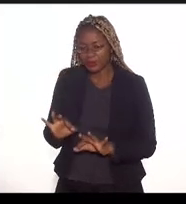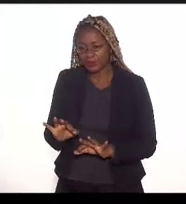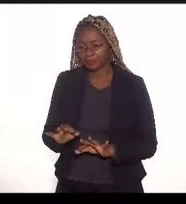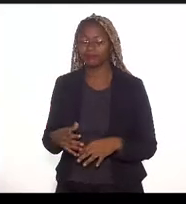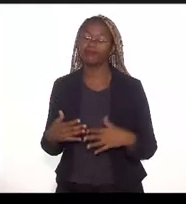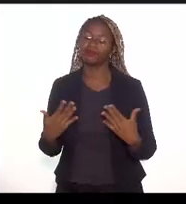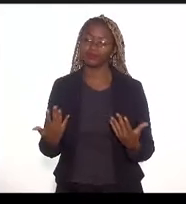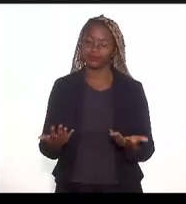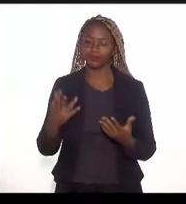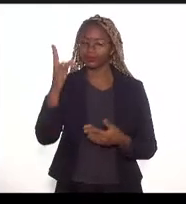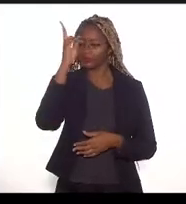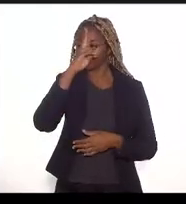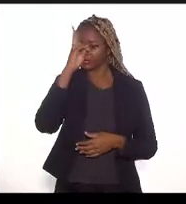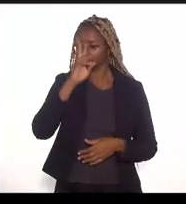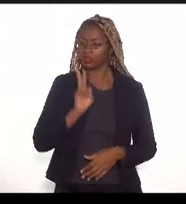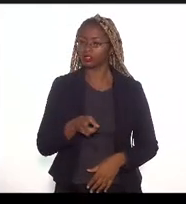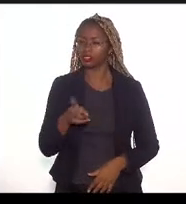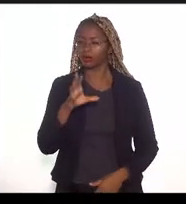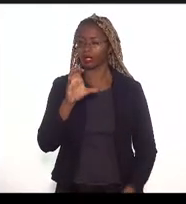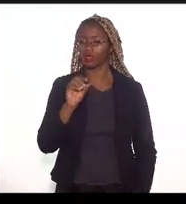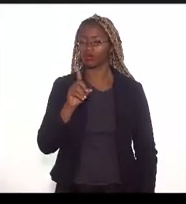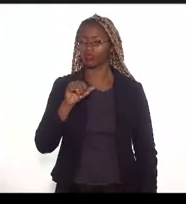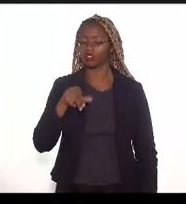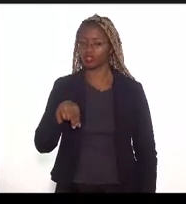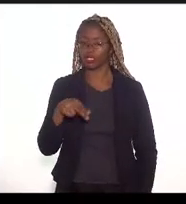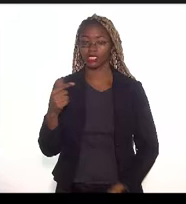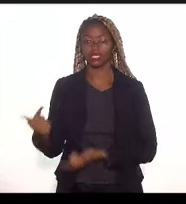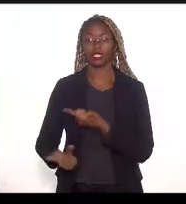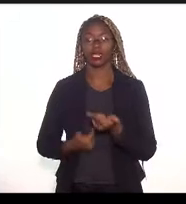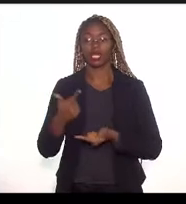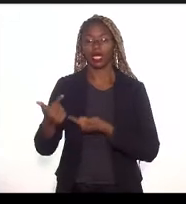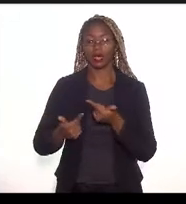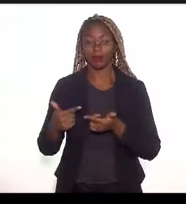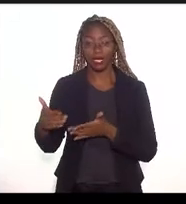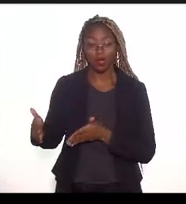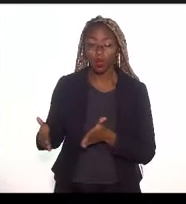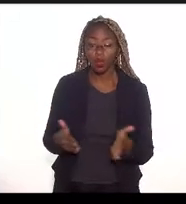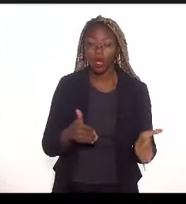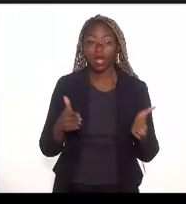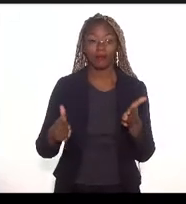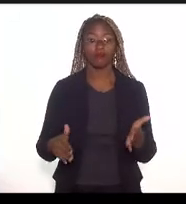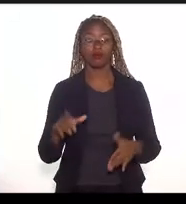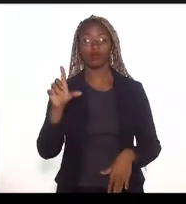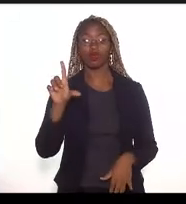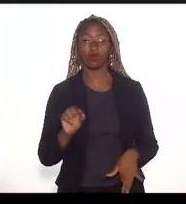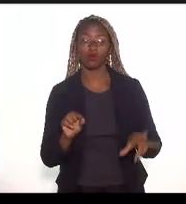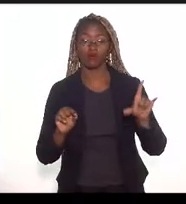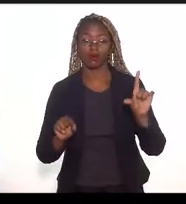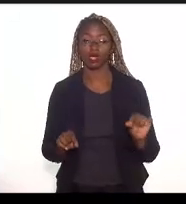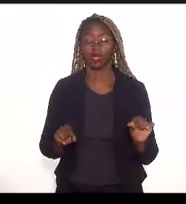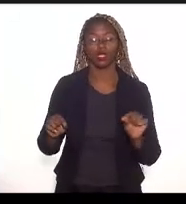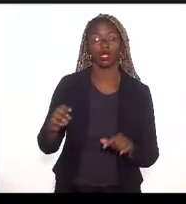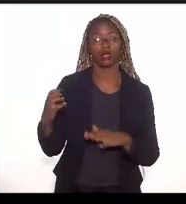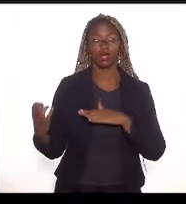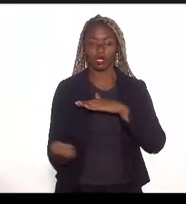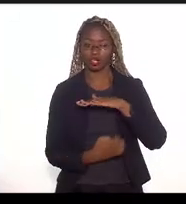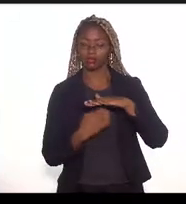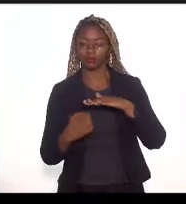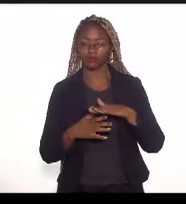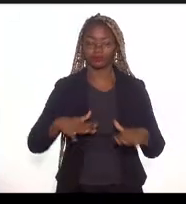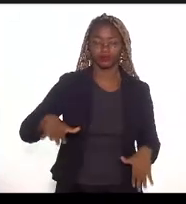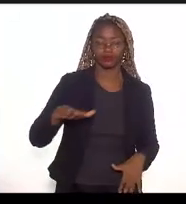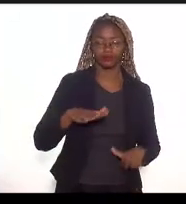Lembrando sempre, a CODIM ela atua como um meio, um caminho para que as empresas dentro da área de incentivos